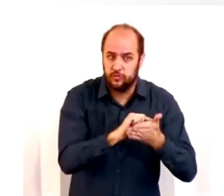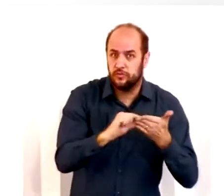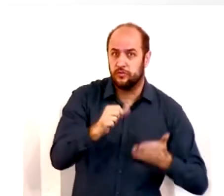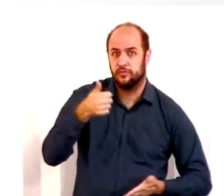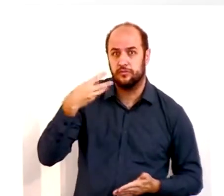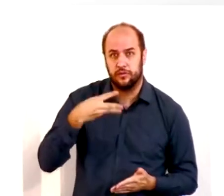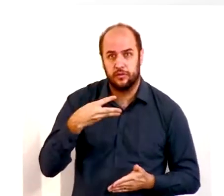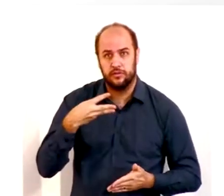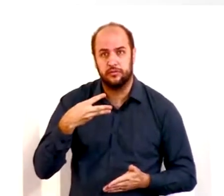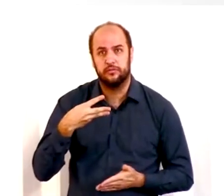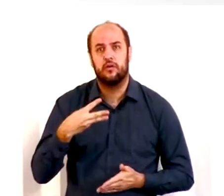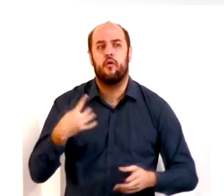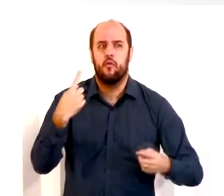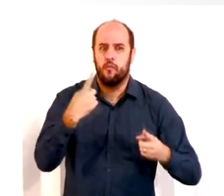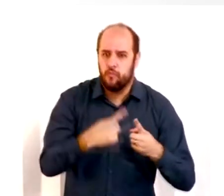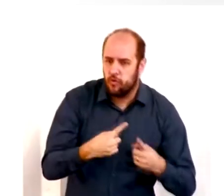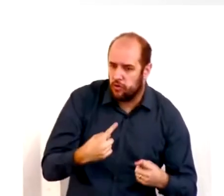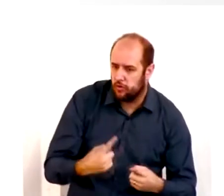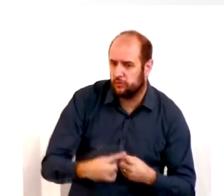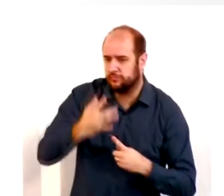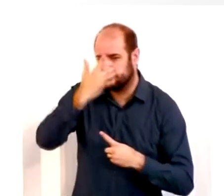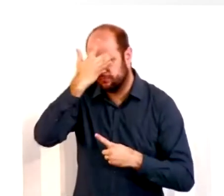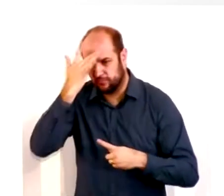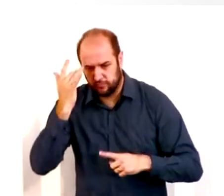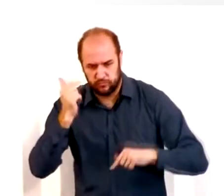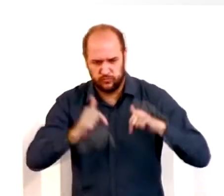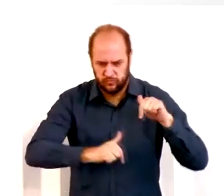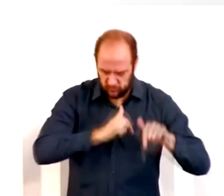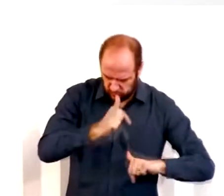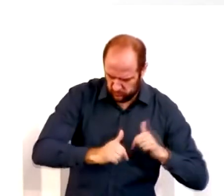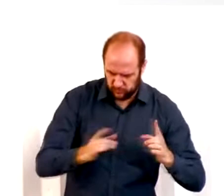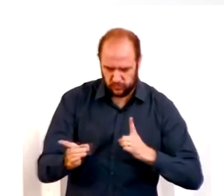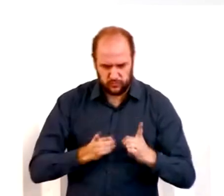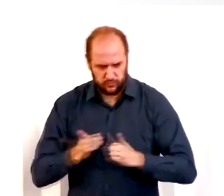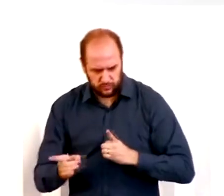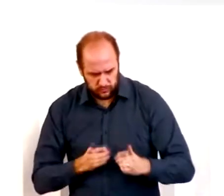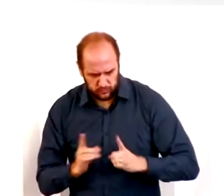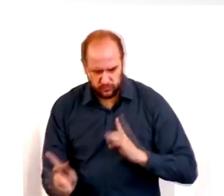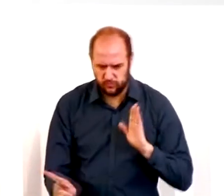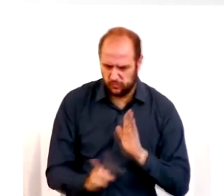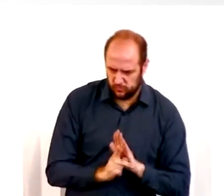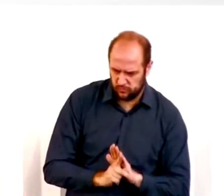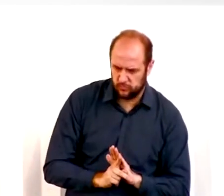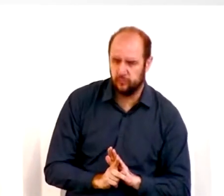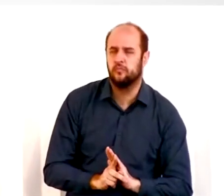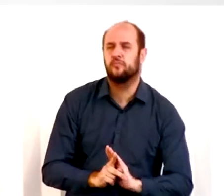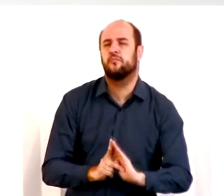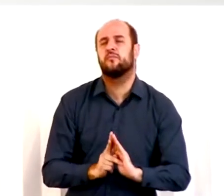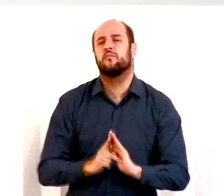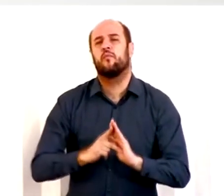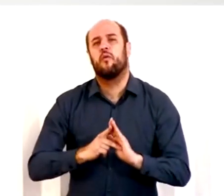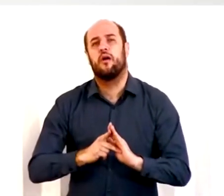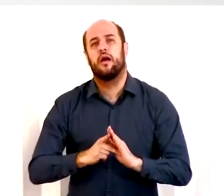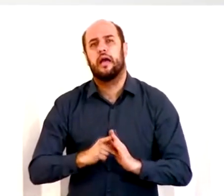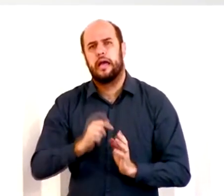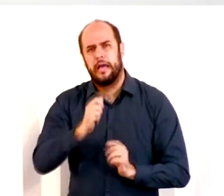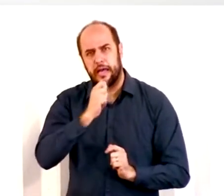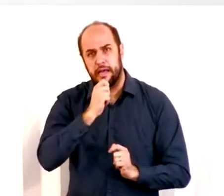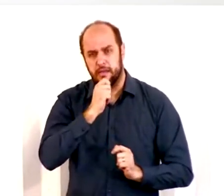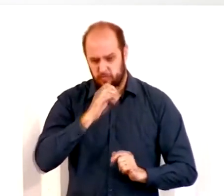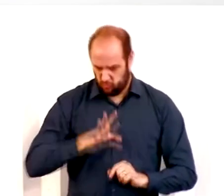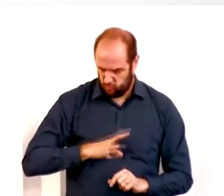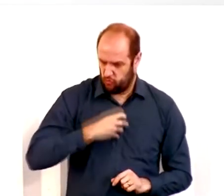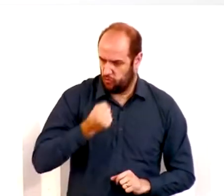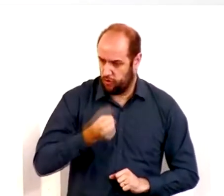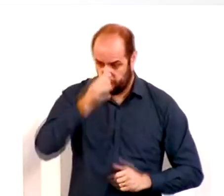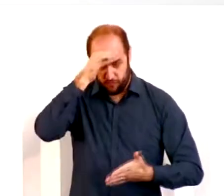13: pois os que desempenharem bem o diaconato alcançam para si mesmos justa preeminência e muita intrepidez